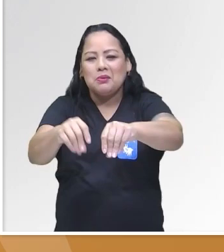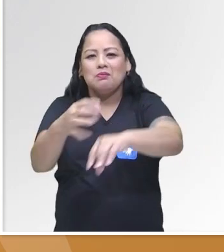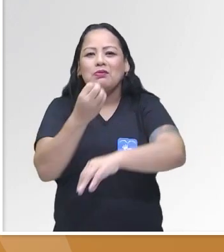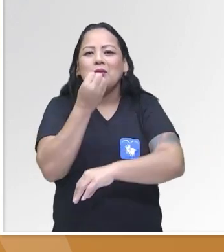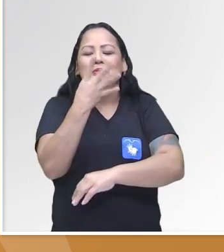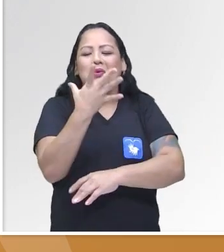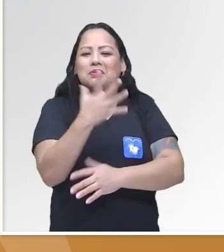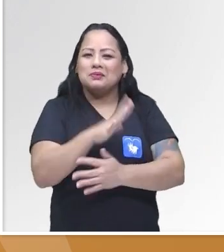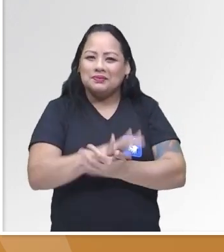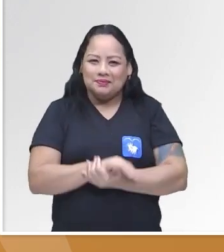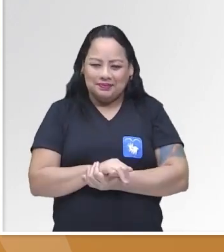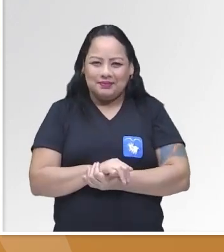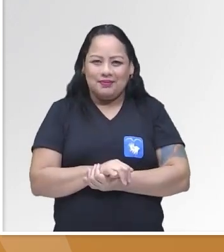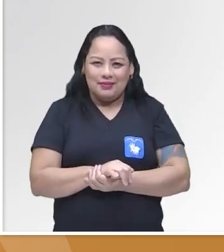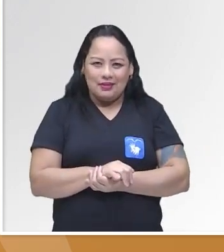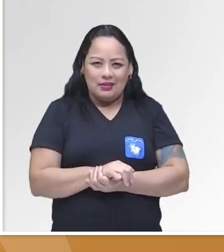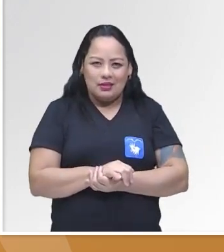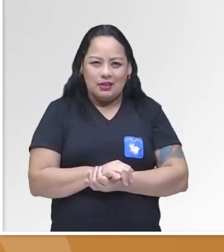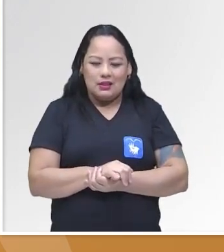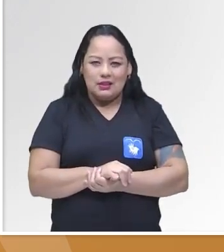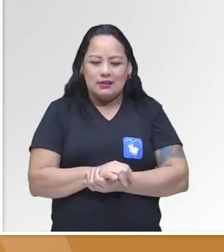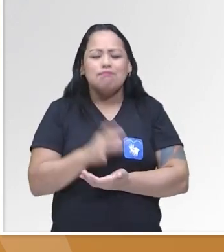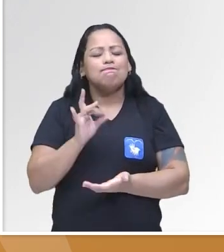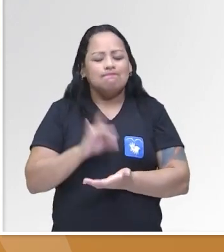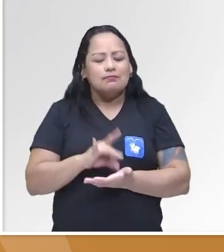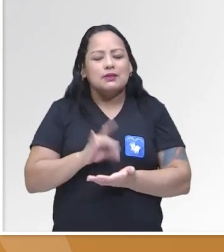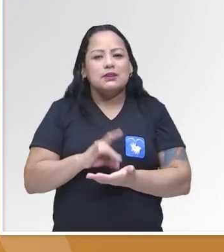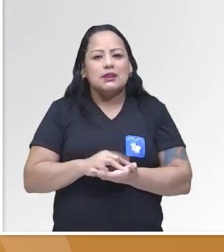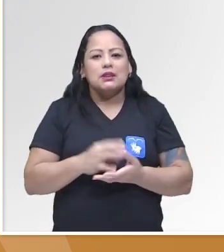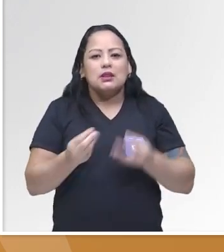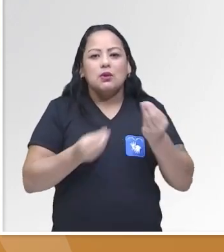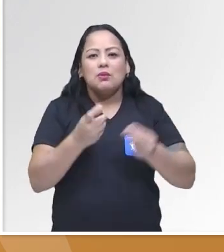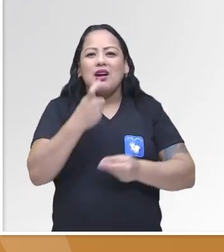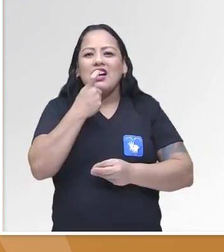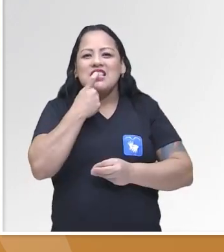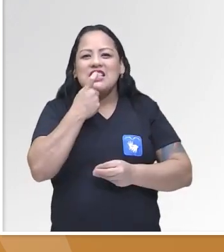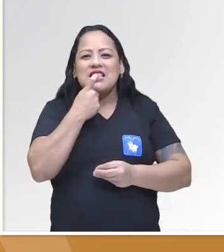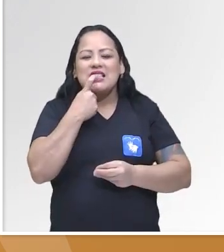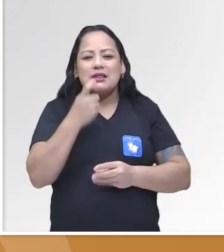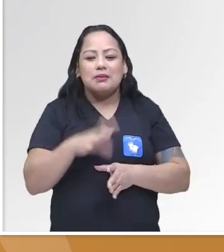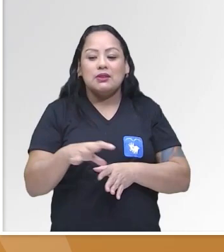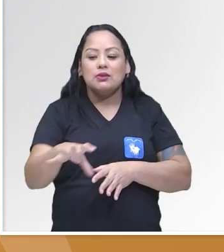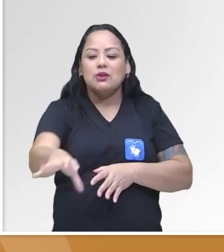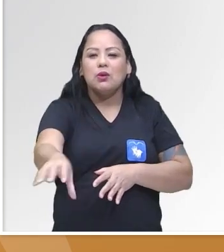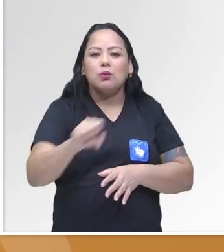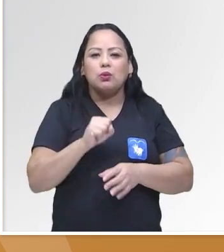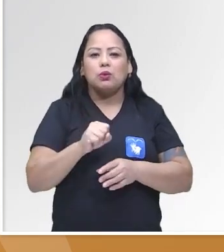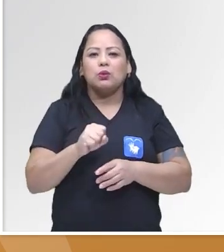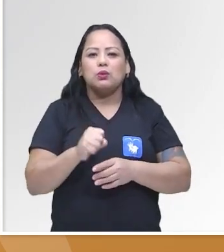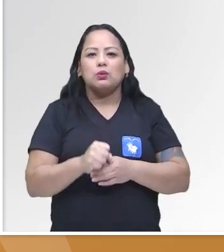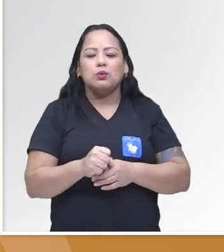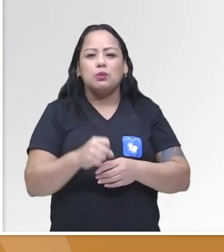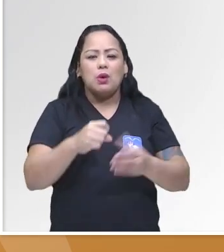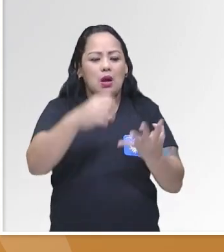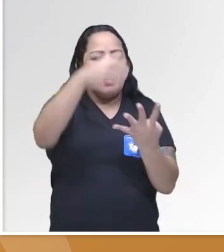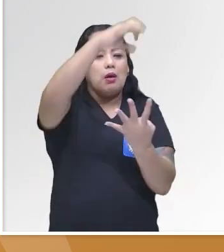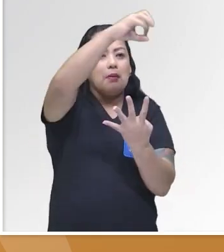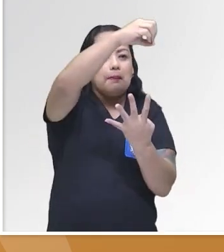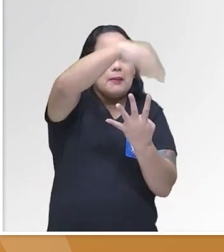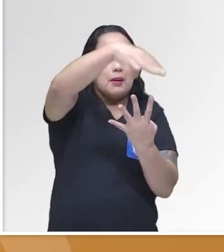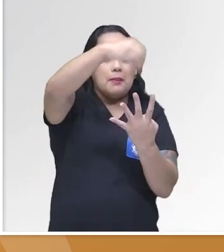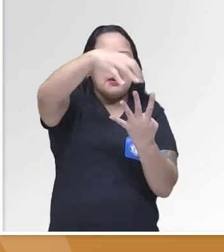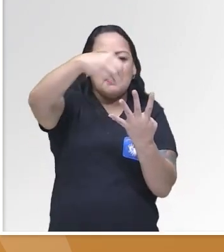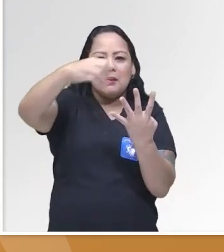depois. Não é verdade? Aquele plástico que eu recolho para ter a coleta coerente